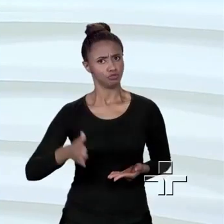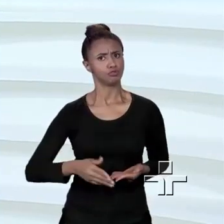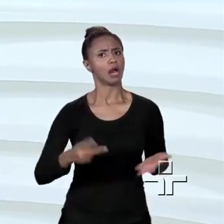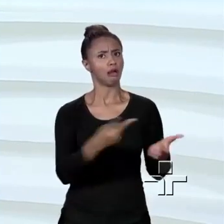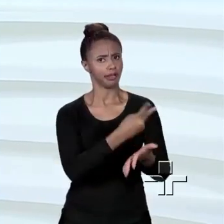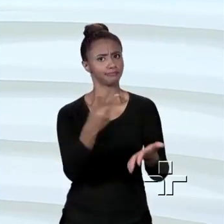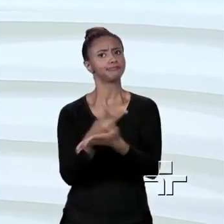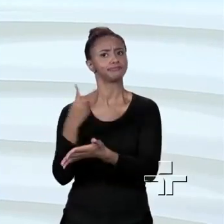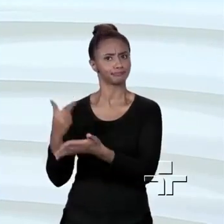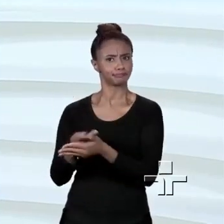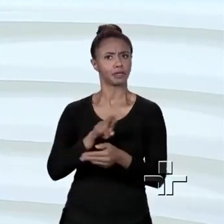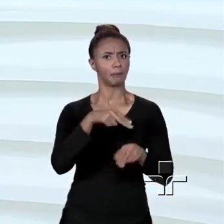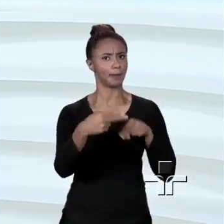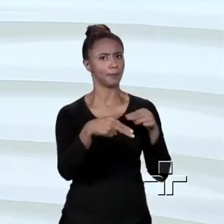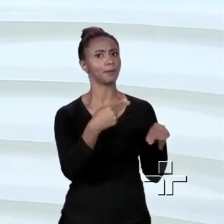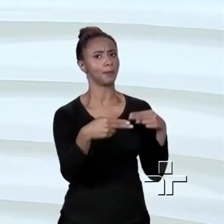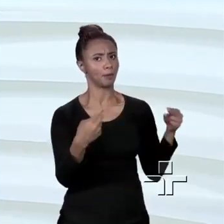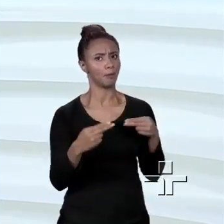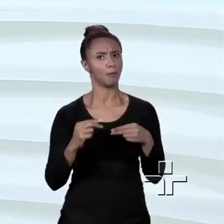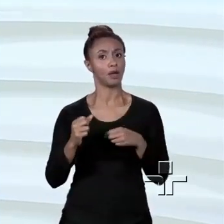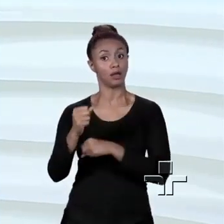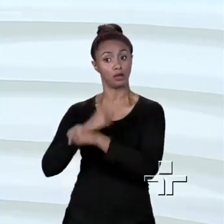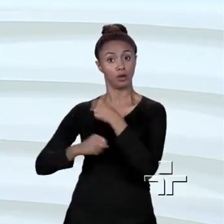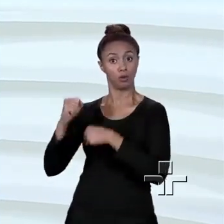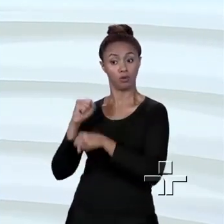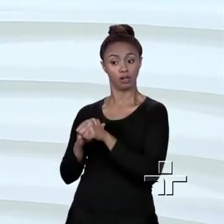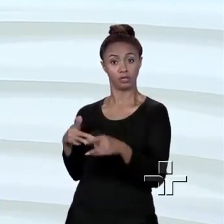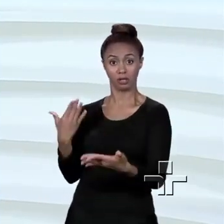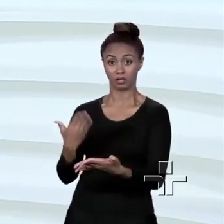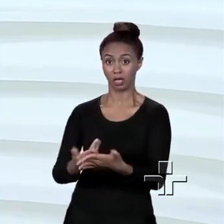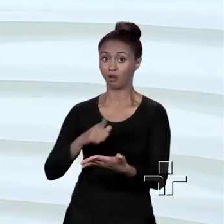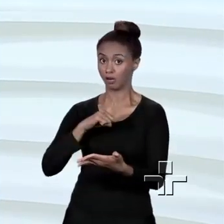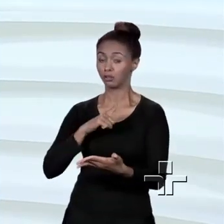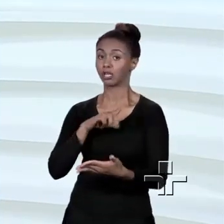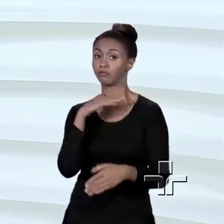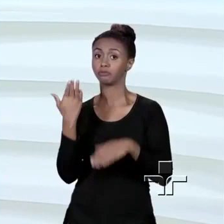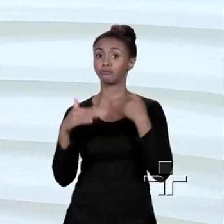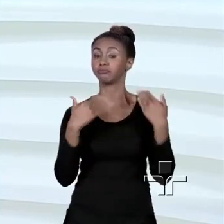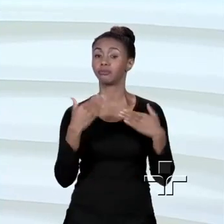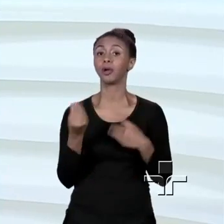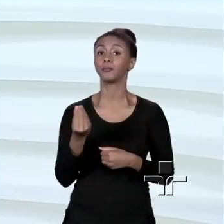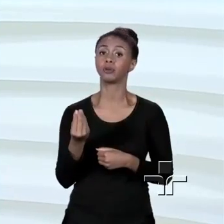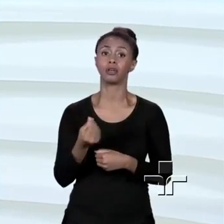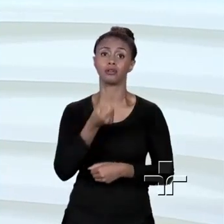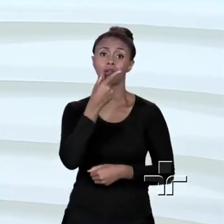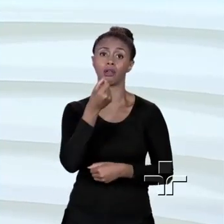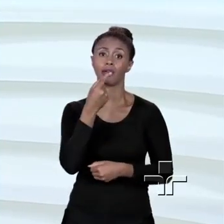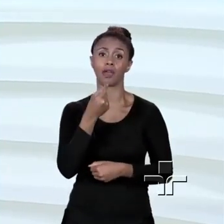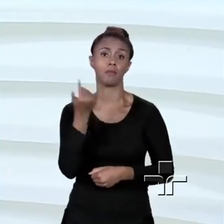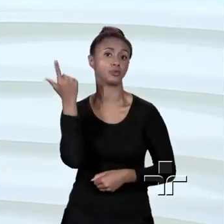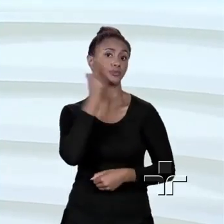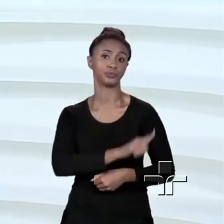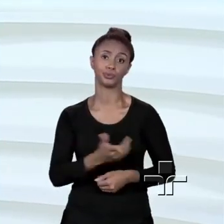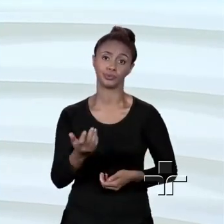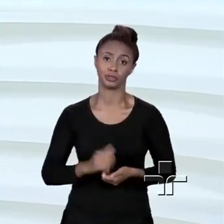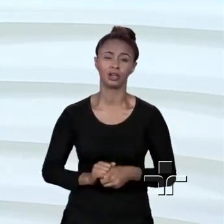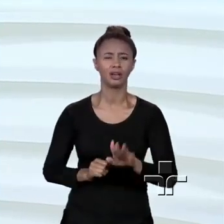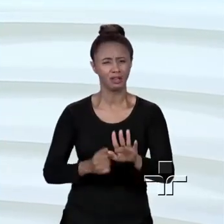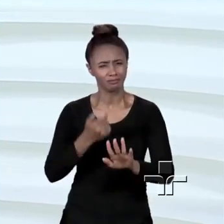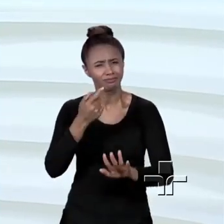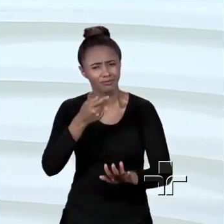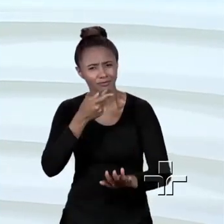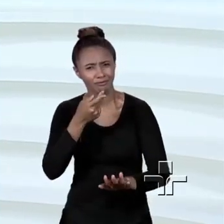de mortes do ano passado para cá, porque o medicamento não chegou. Então, e olha, Tiago, eu vou te